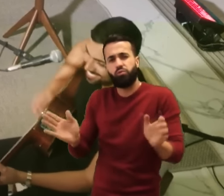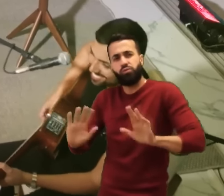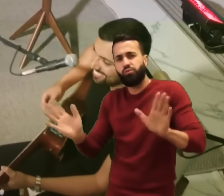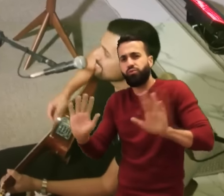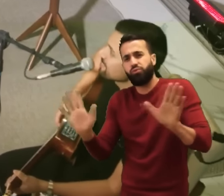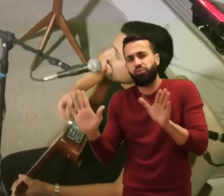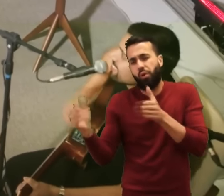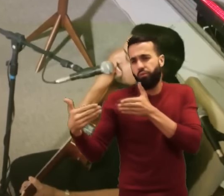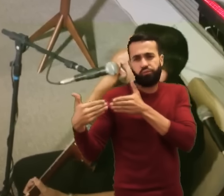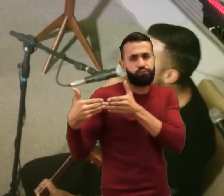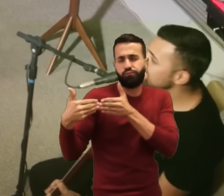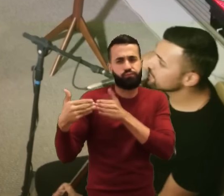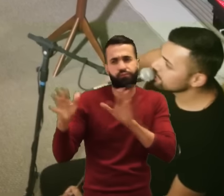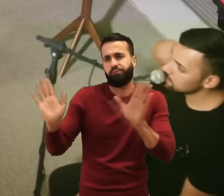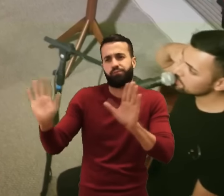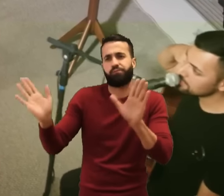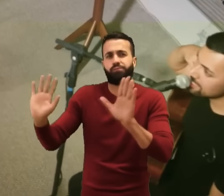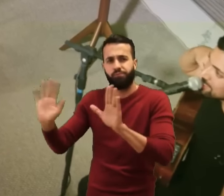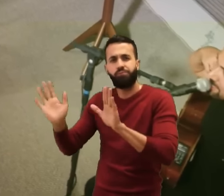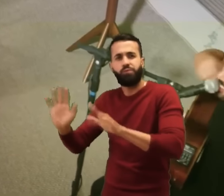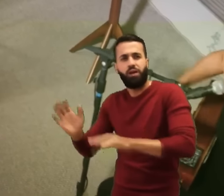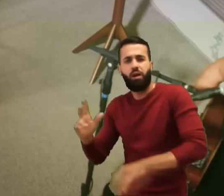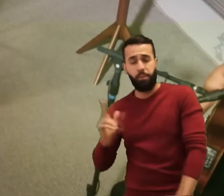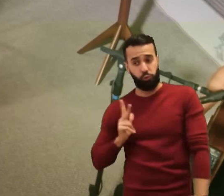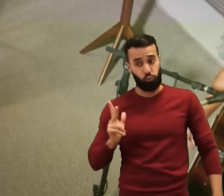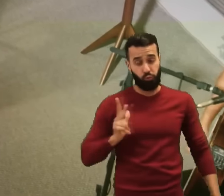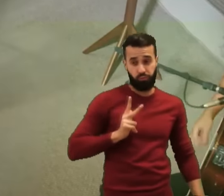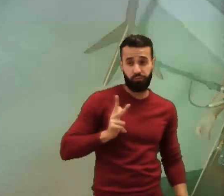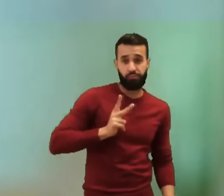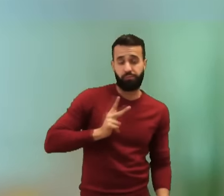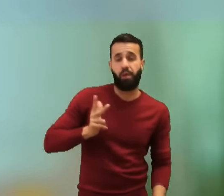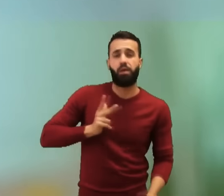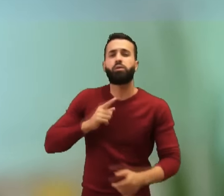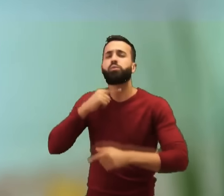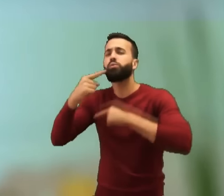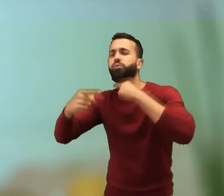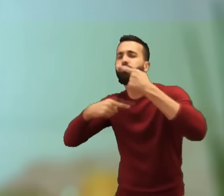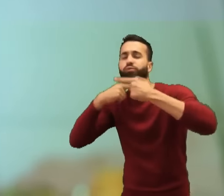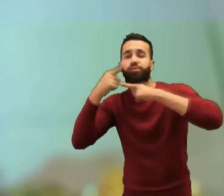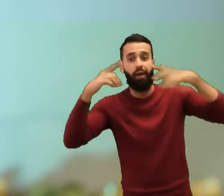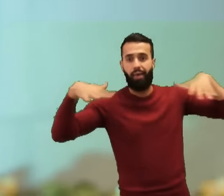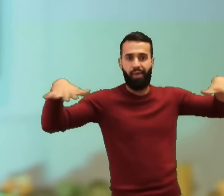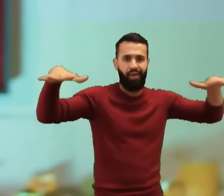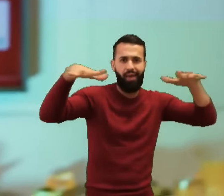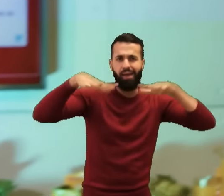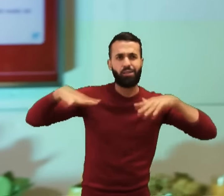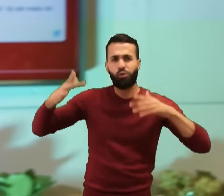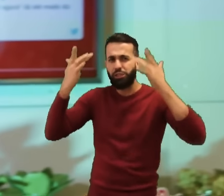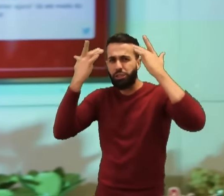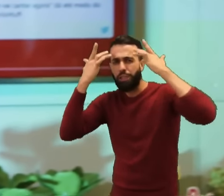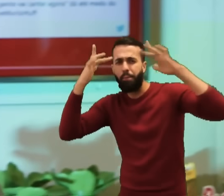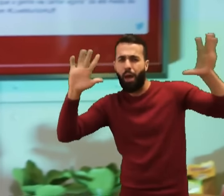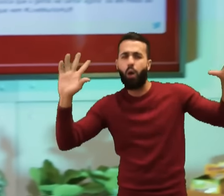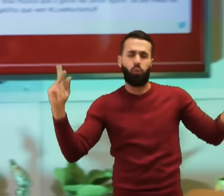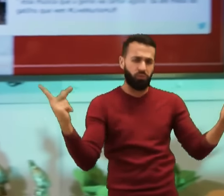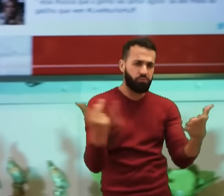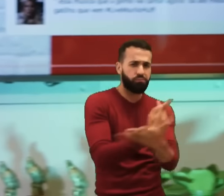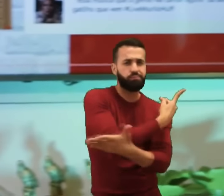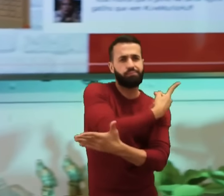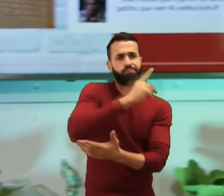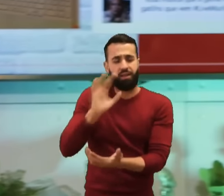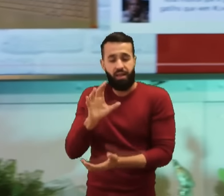segredos. Deixe a dúvida no ar, pra ninguém saber o que aconteceu. O